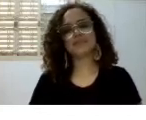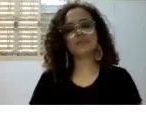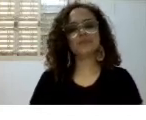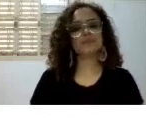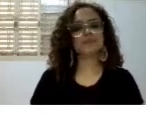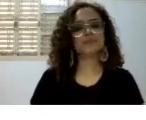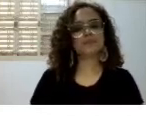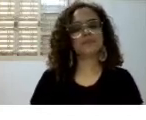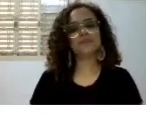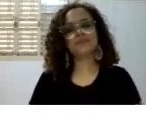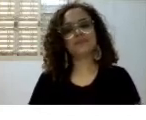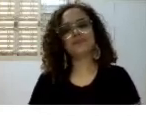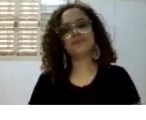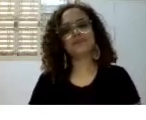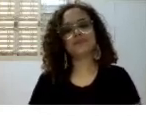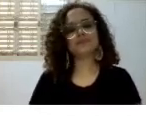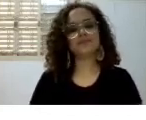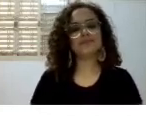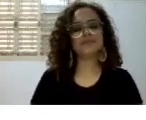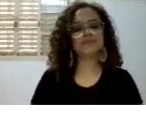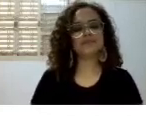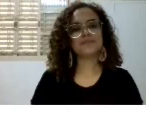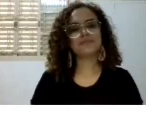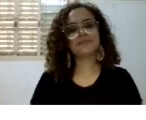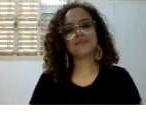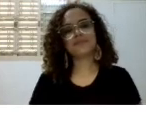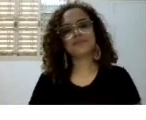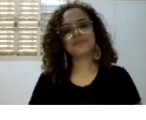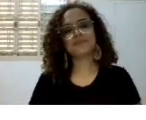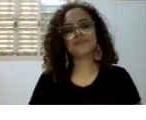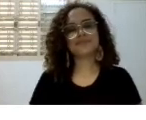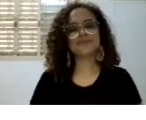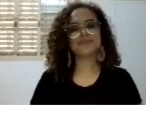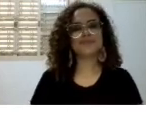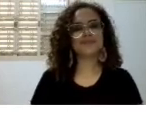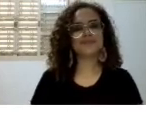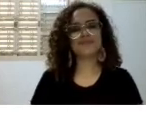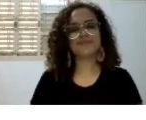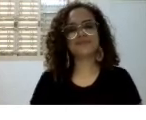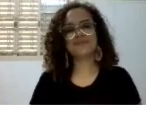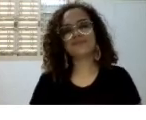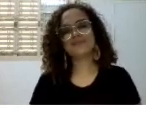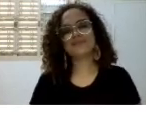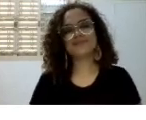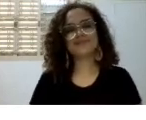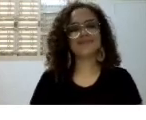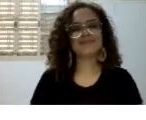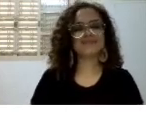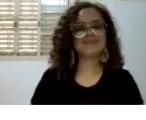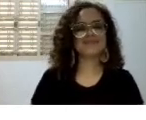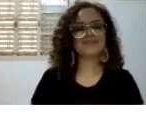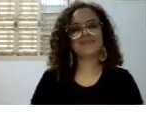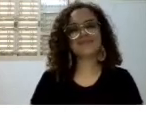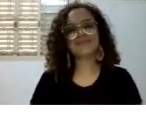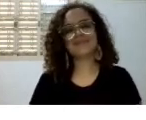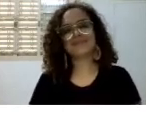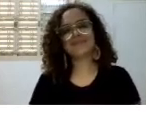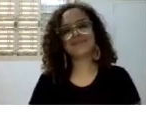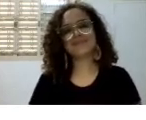aperto de mão, ó sereia. morava na